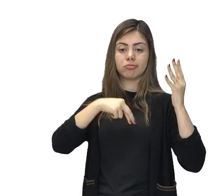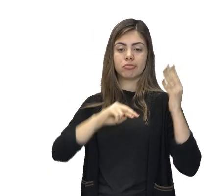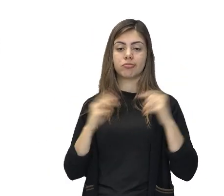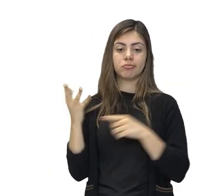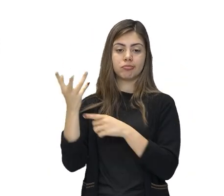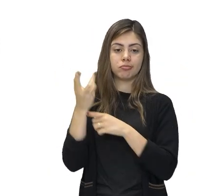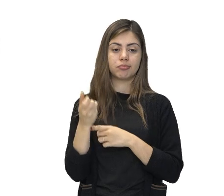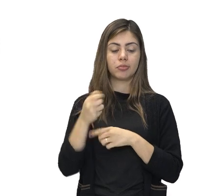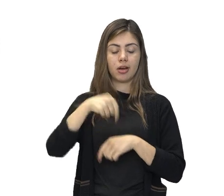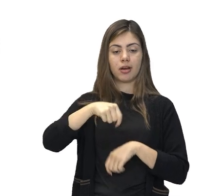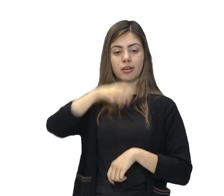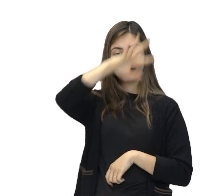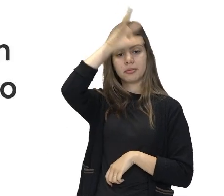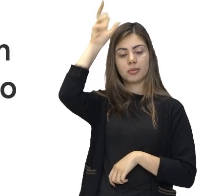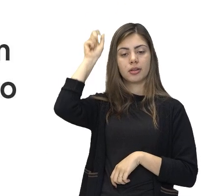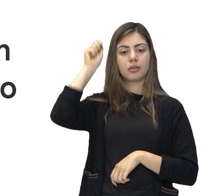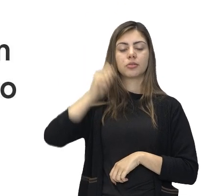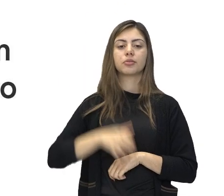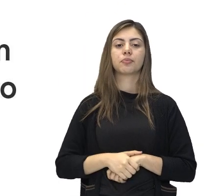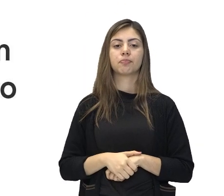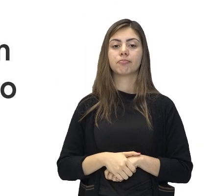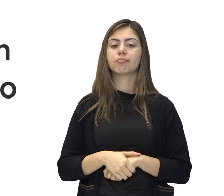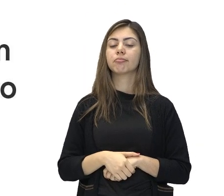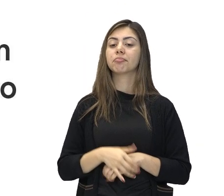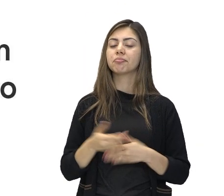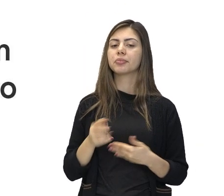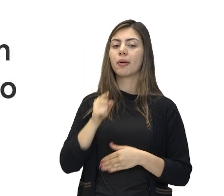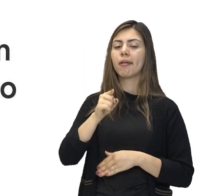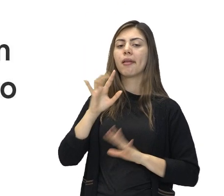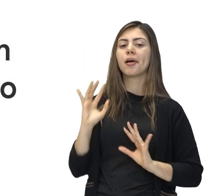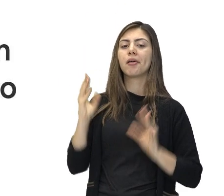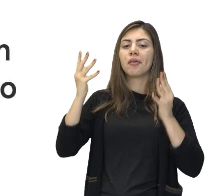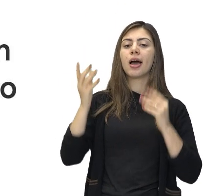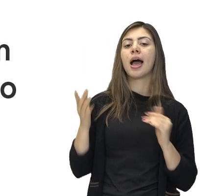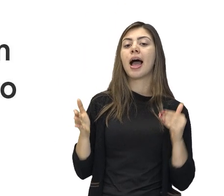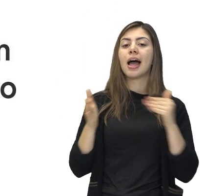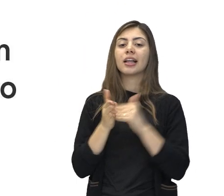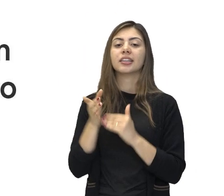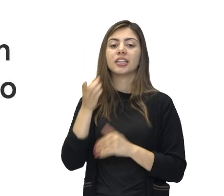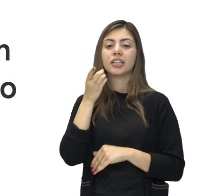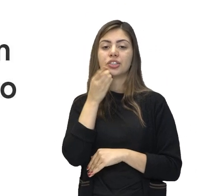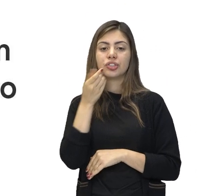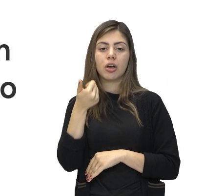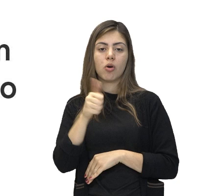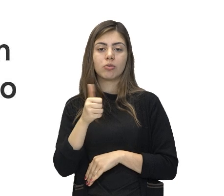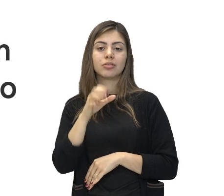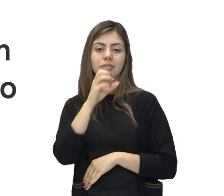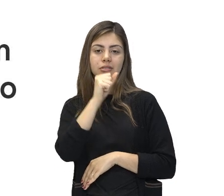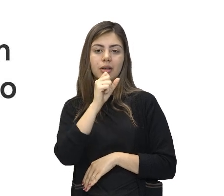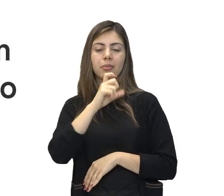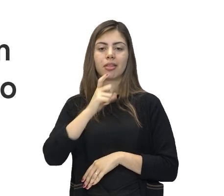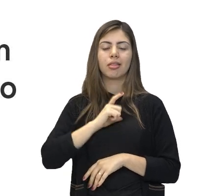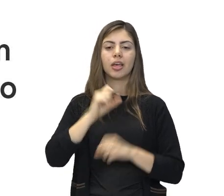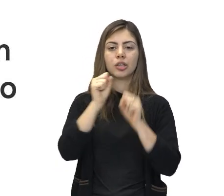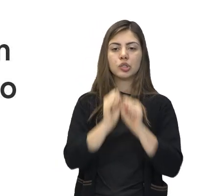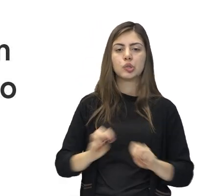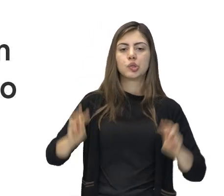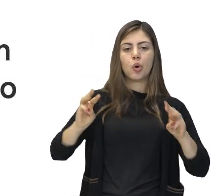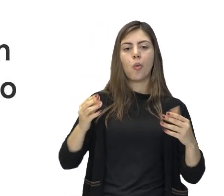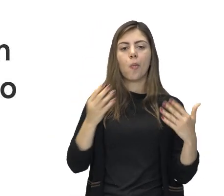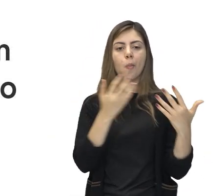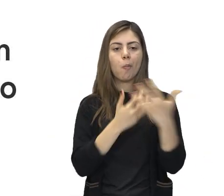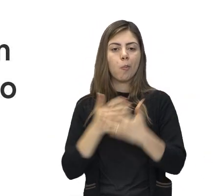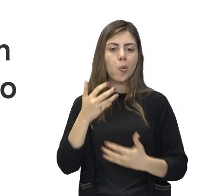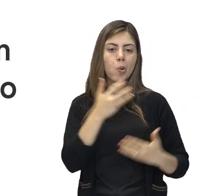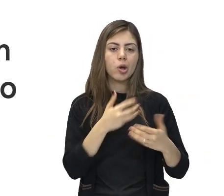Manaus, FEGAM. O evento vai até sábado 11, com shows musicais, exposição